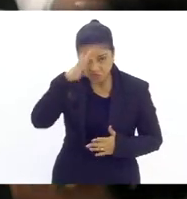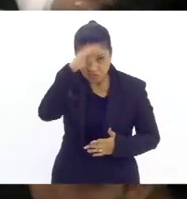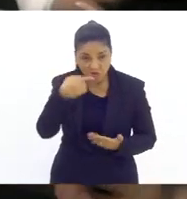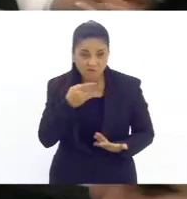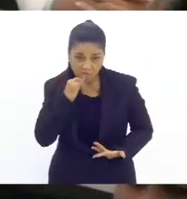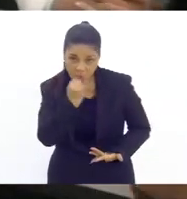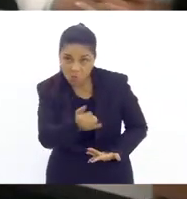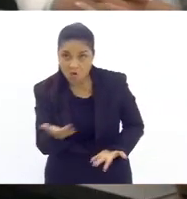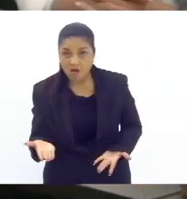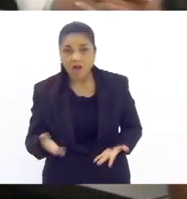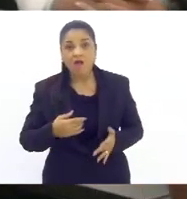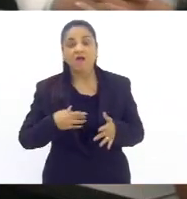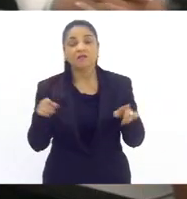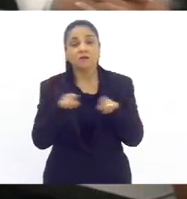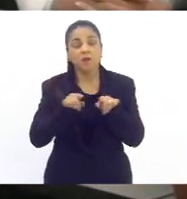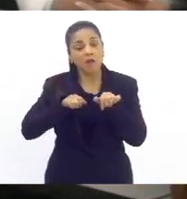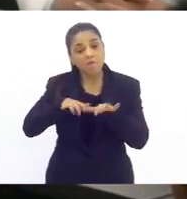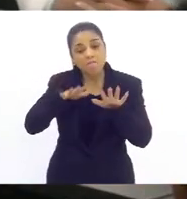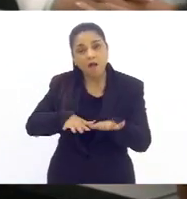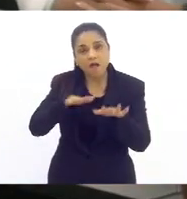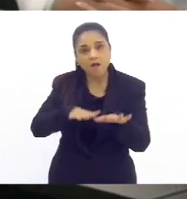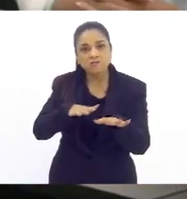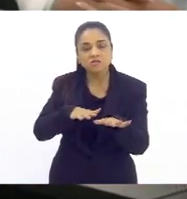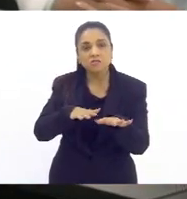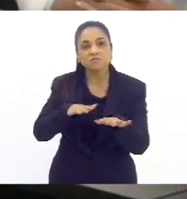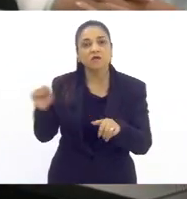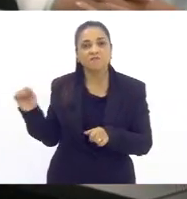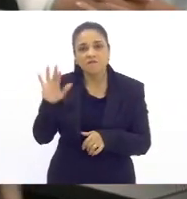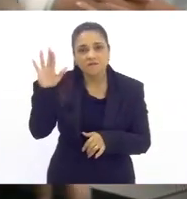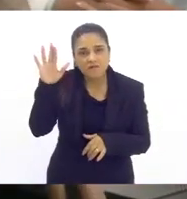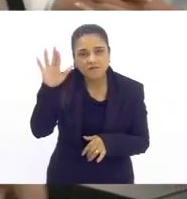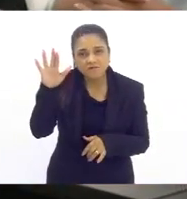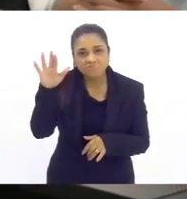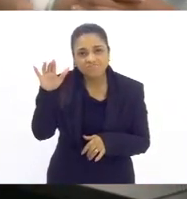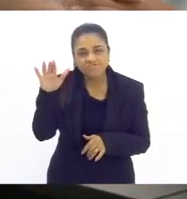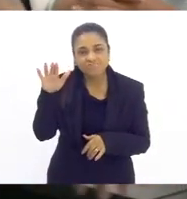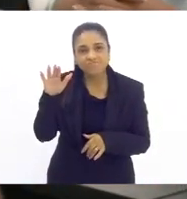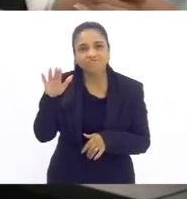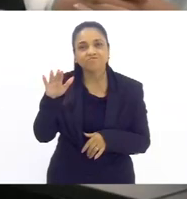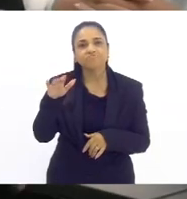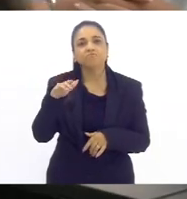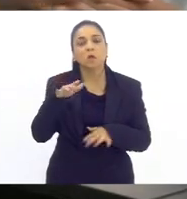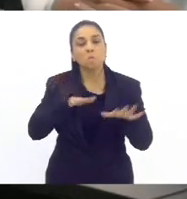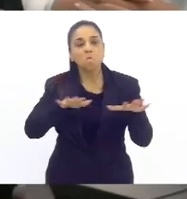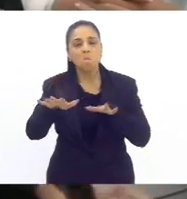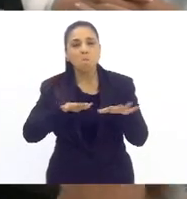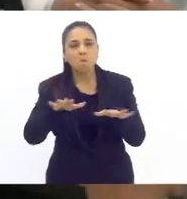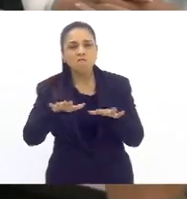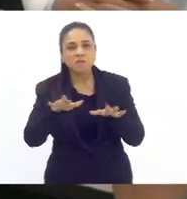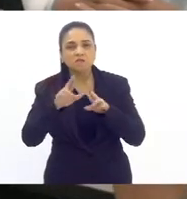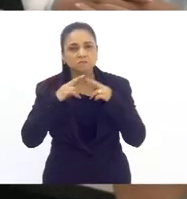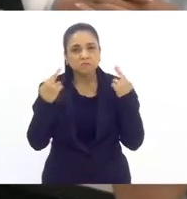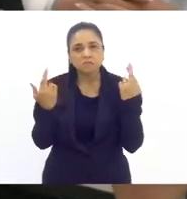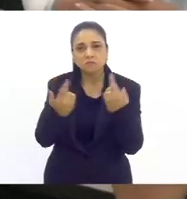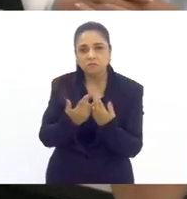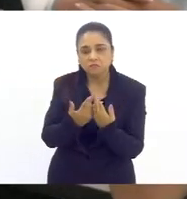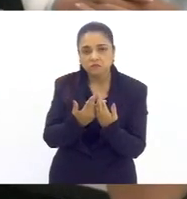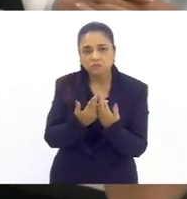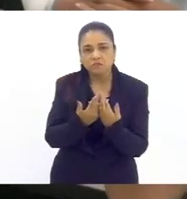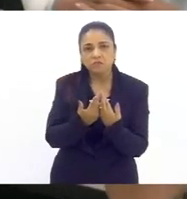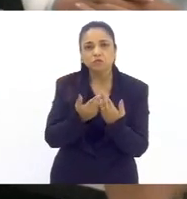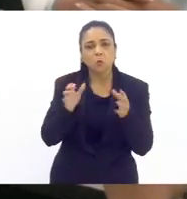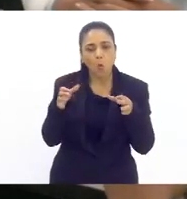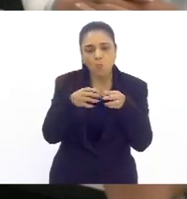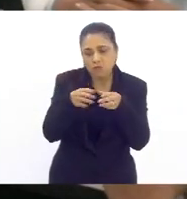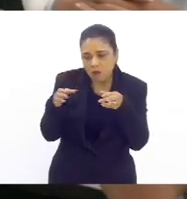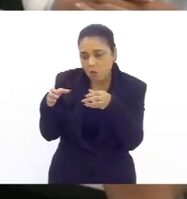dizer também que a marcha das favelas né é um é um movimento que se reúne com várias várias outras